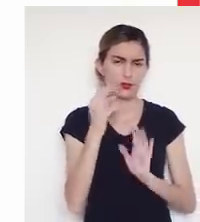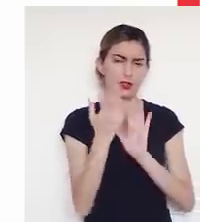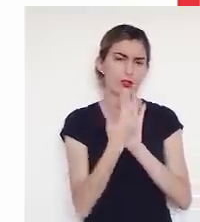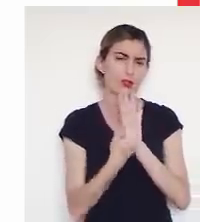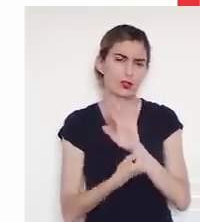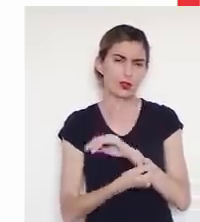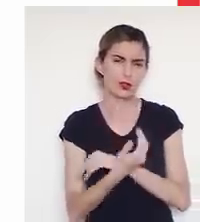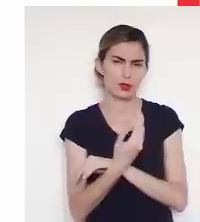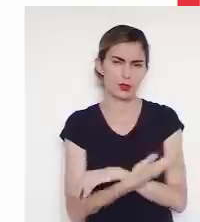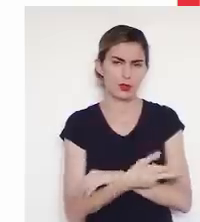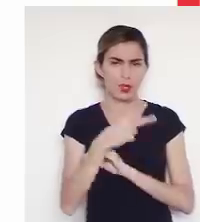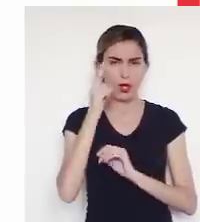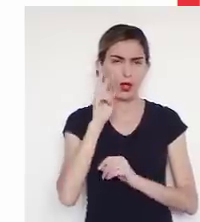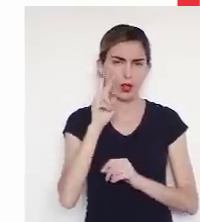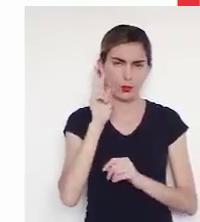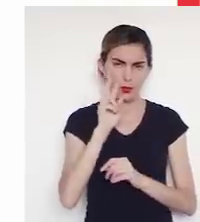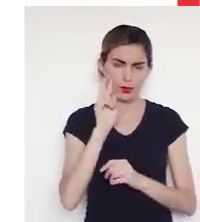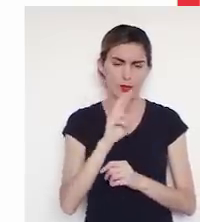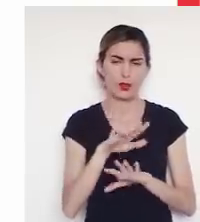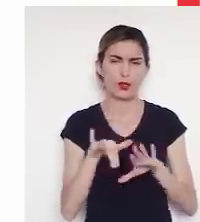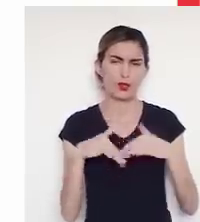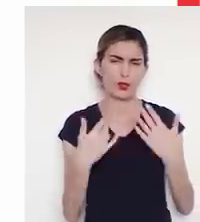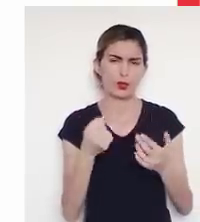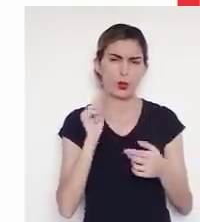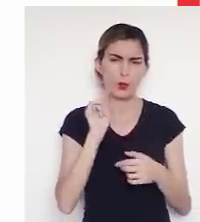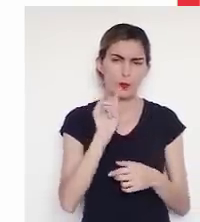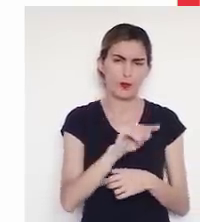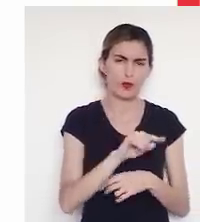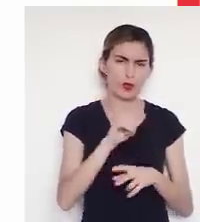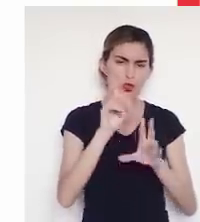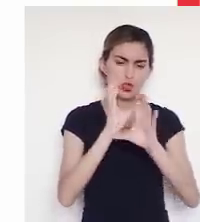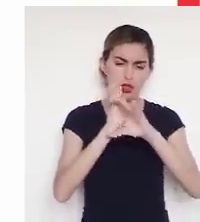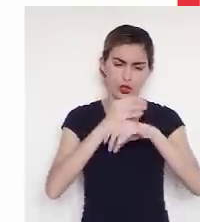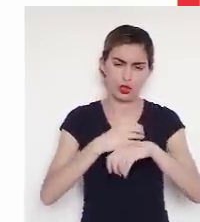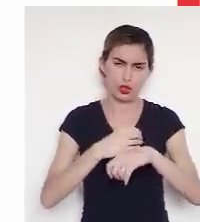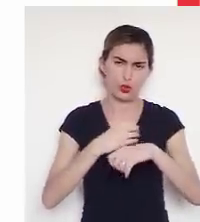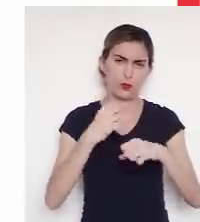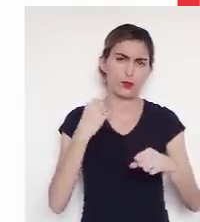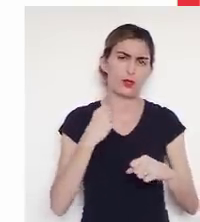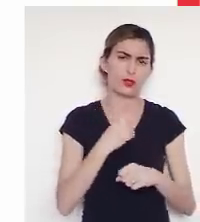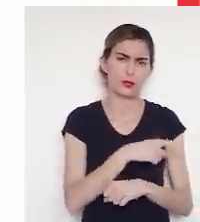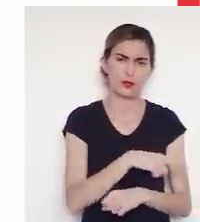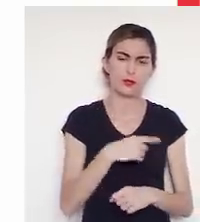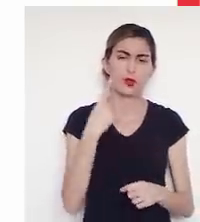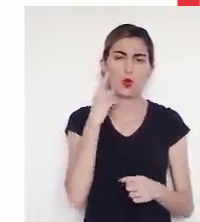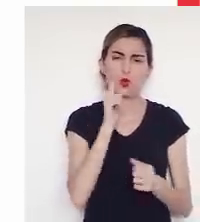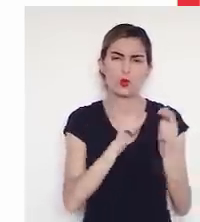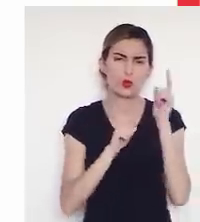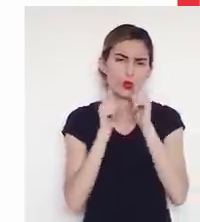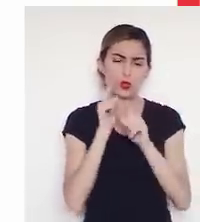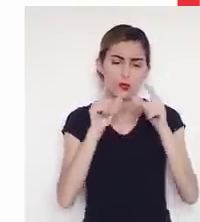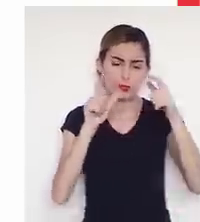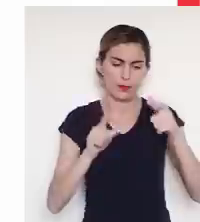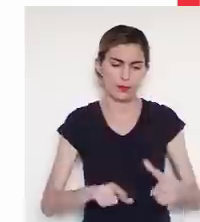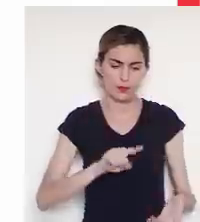aí. Lembrou? Então, do ponto de vista geométrico, nós conseguimos então a